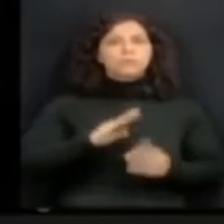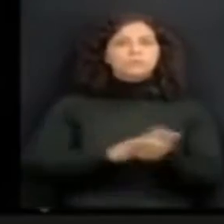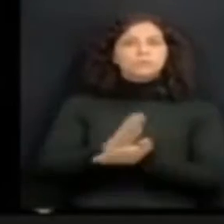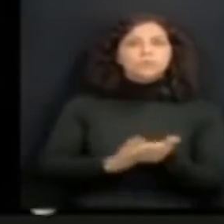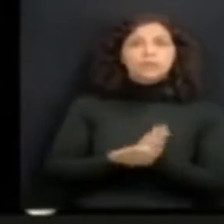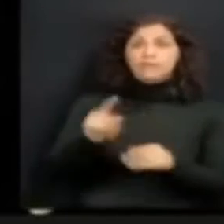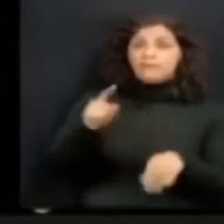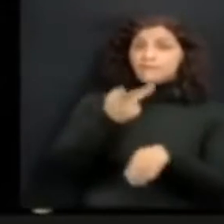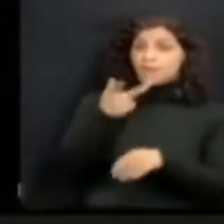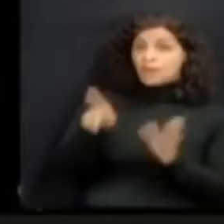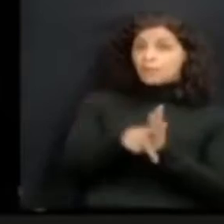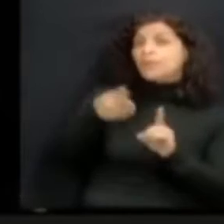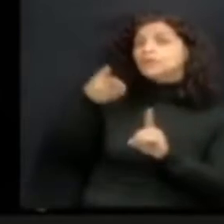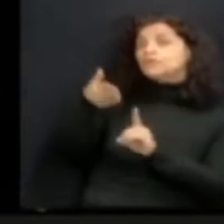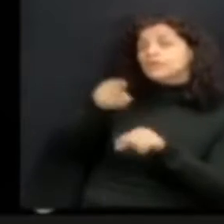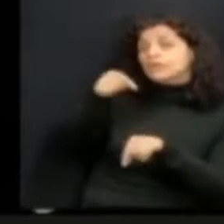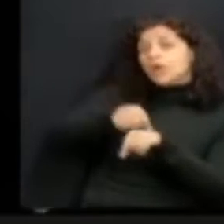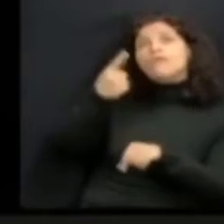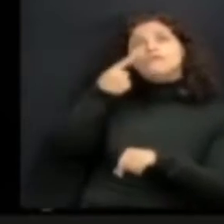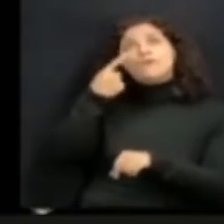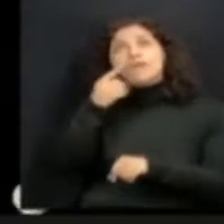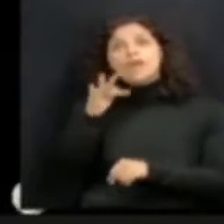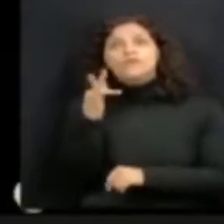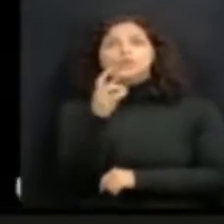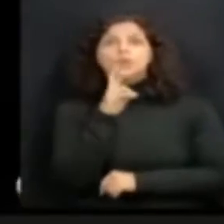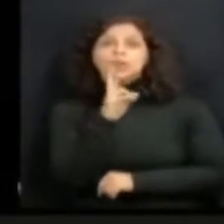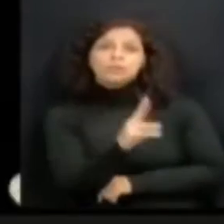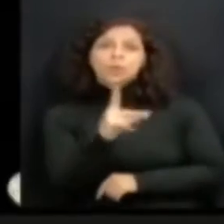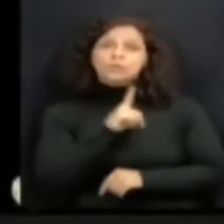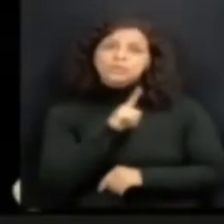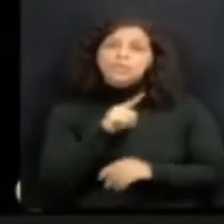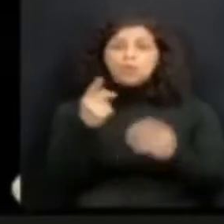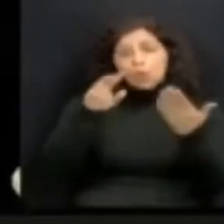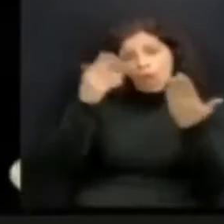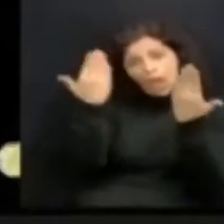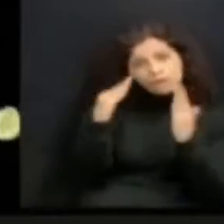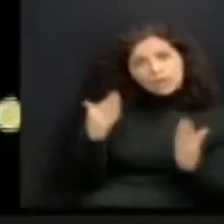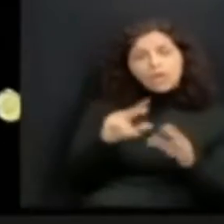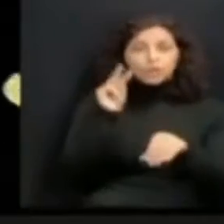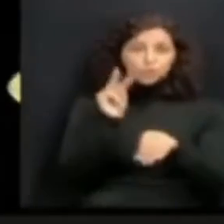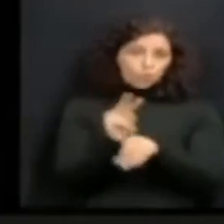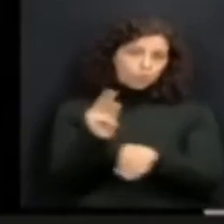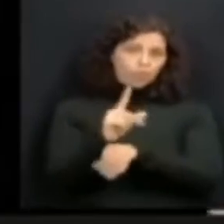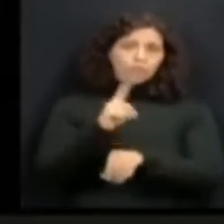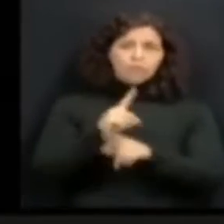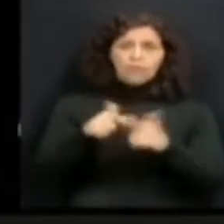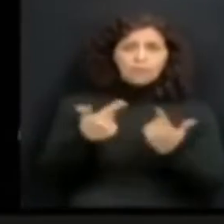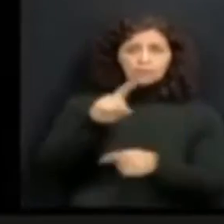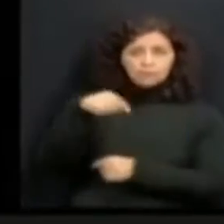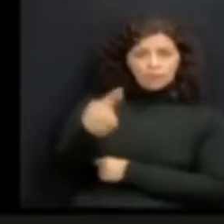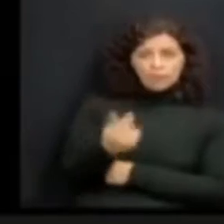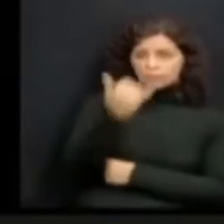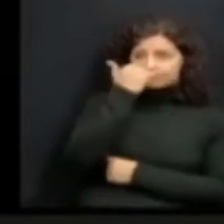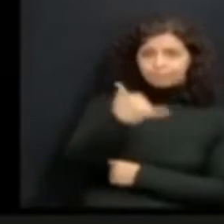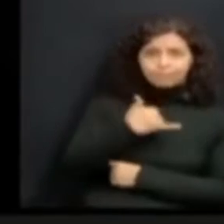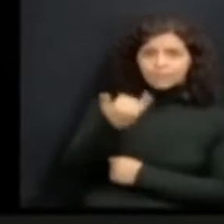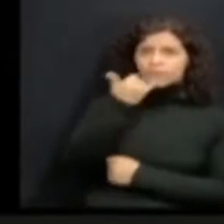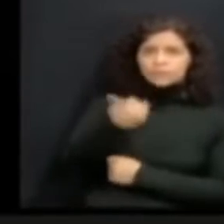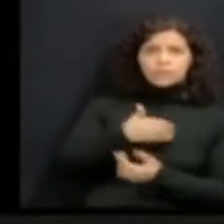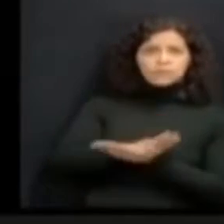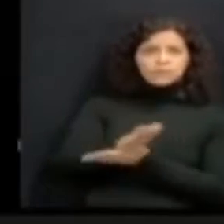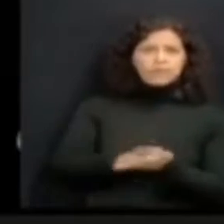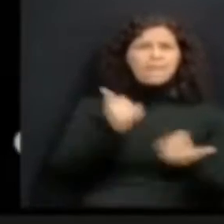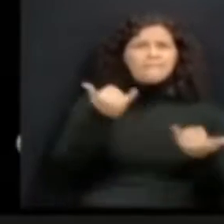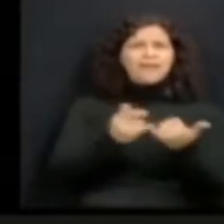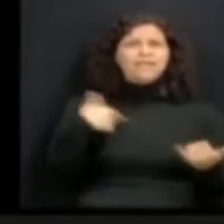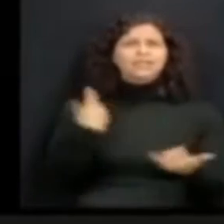discurso momentâneo, que vai ver, que vai responder, que está olhando, está cuidando, e depois não acontece. Até parece que a gente